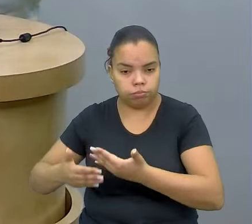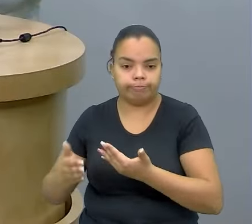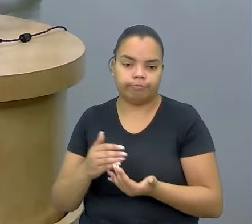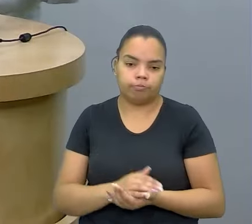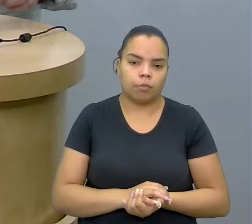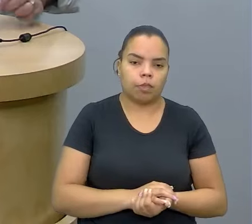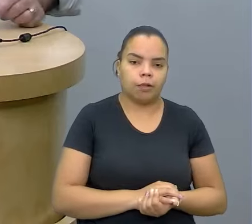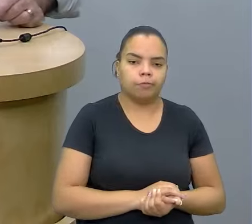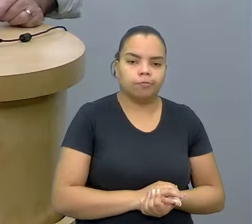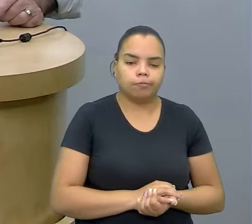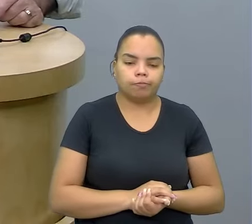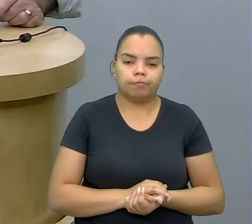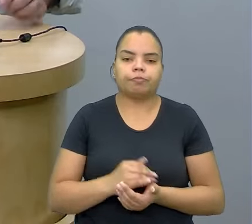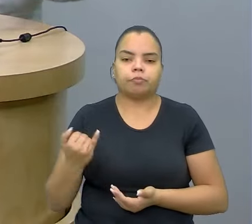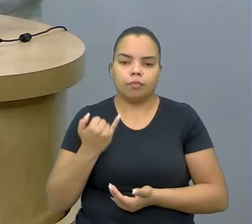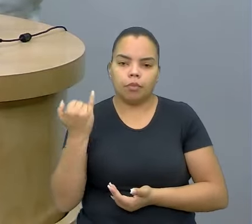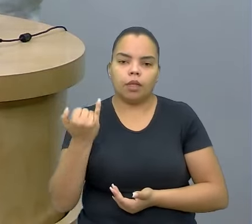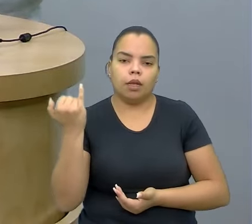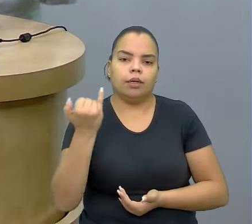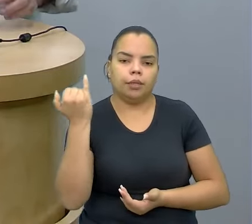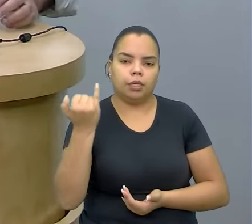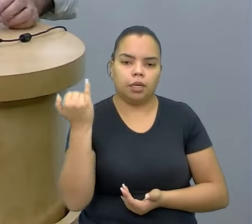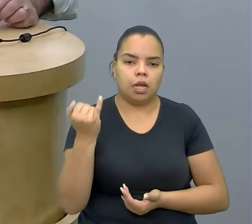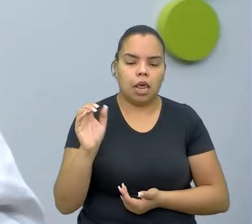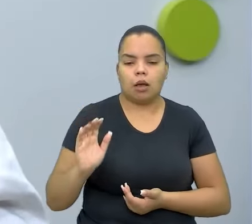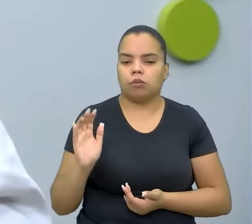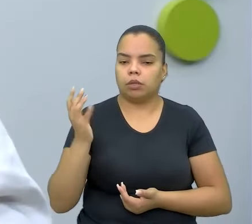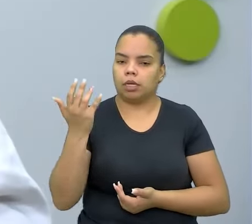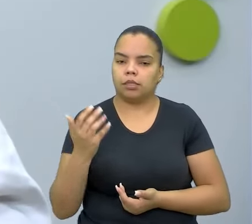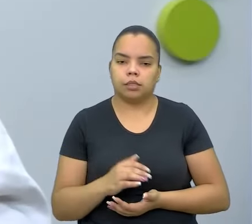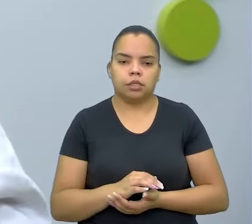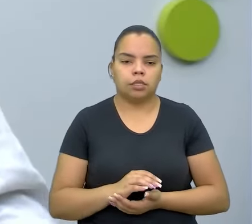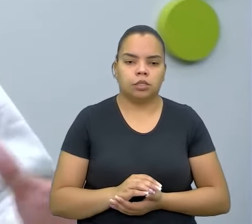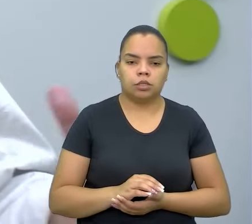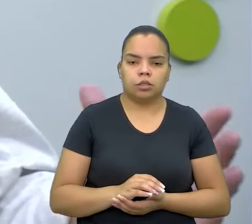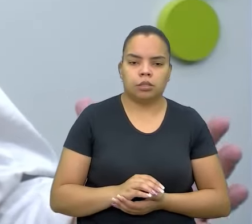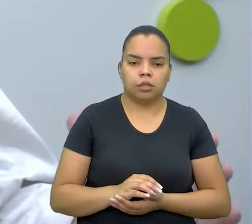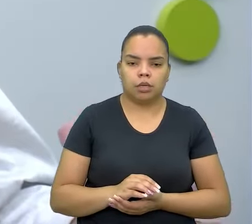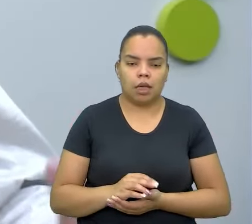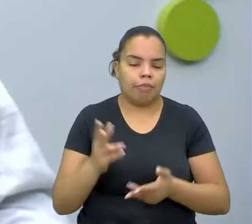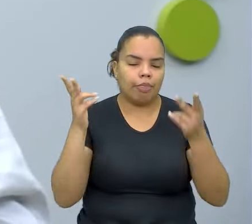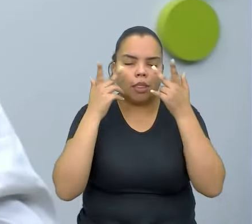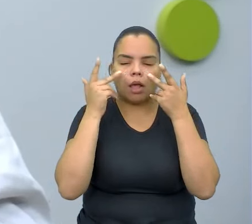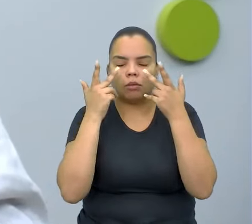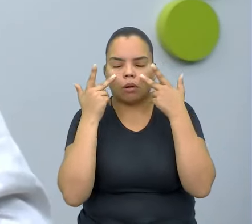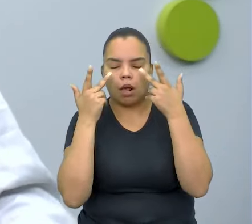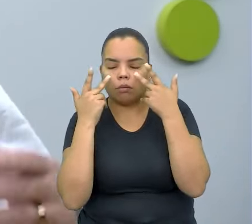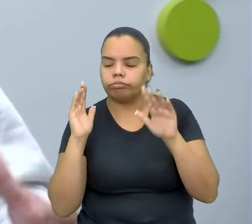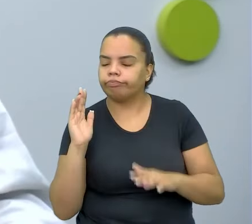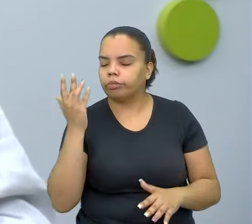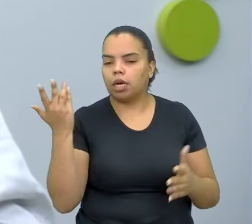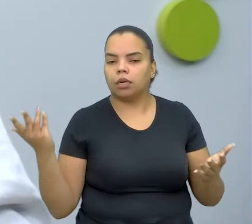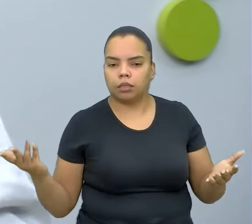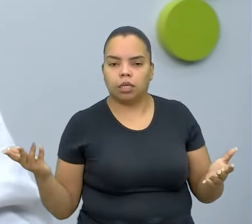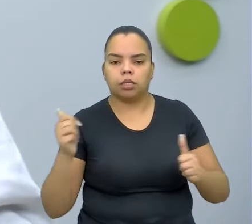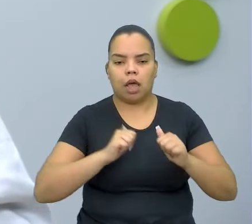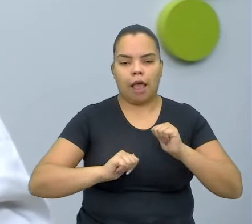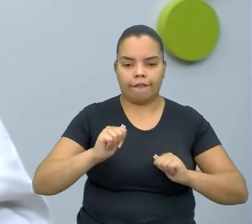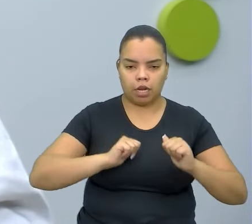E é importante, a integração ela acontece de uma forma natural. E a avaliação,